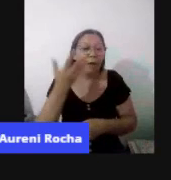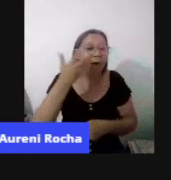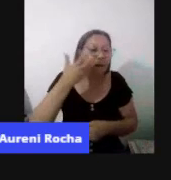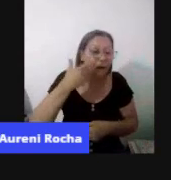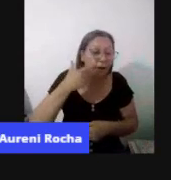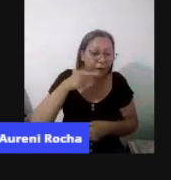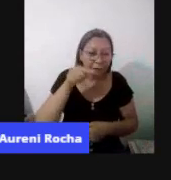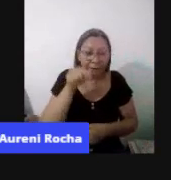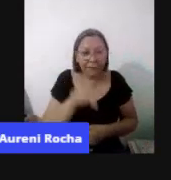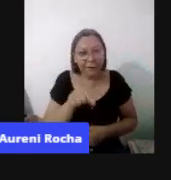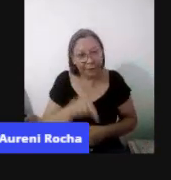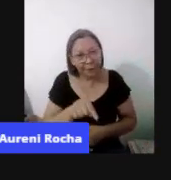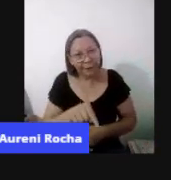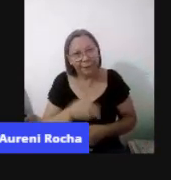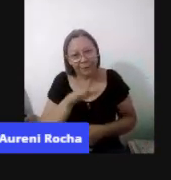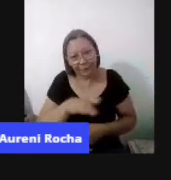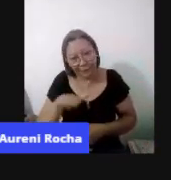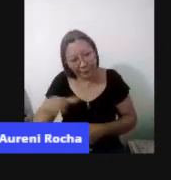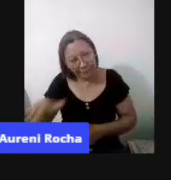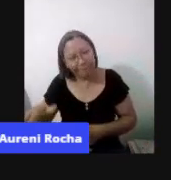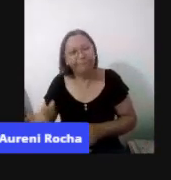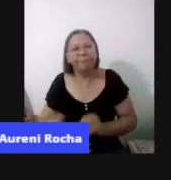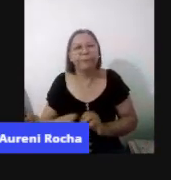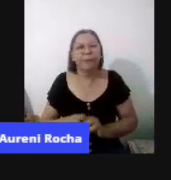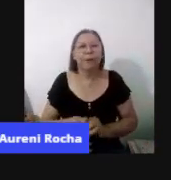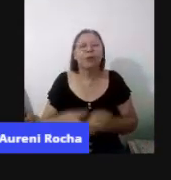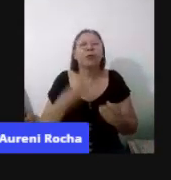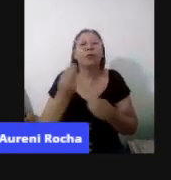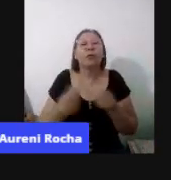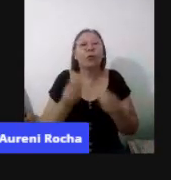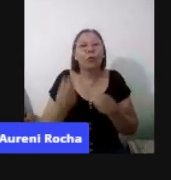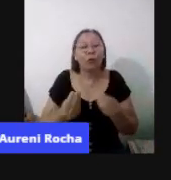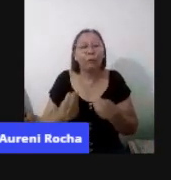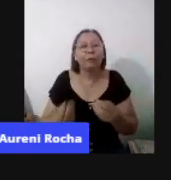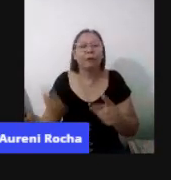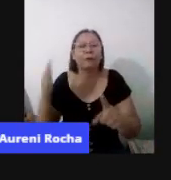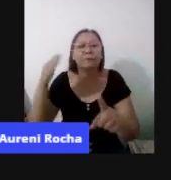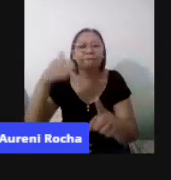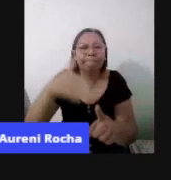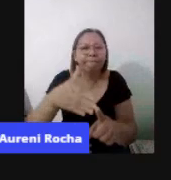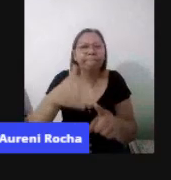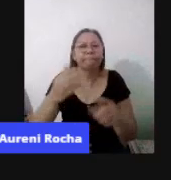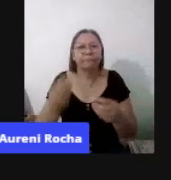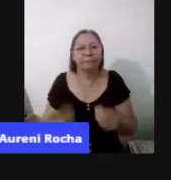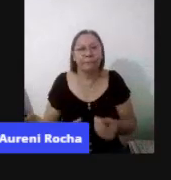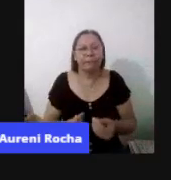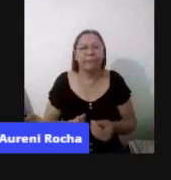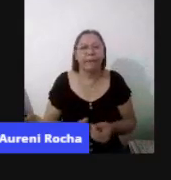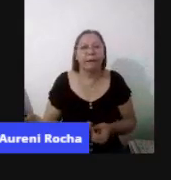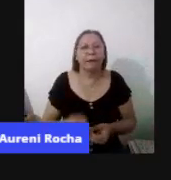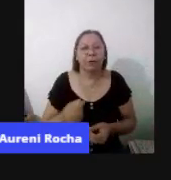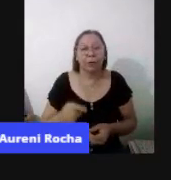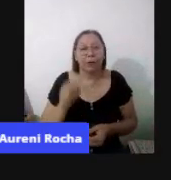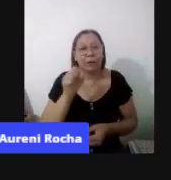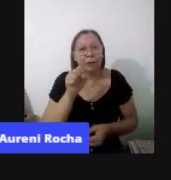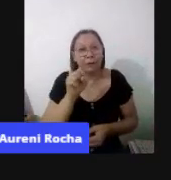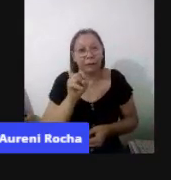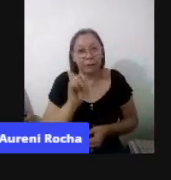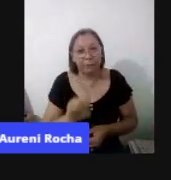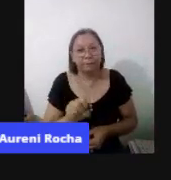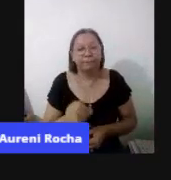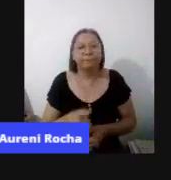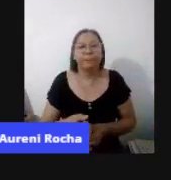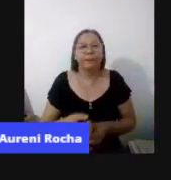pode atingir a sua turma. Então, se ele produz, se ele é autor desse vídeo, ele consegue atingir de uma forma